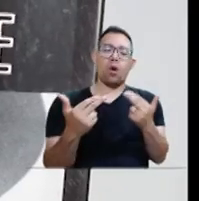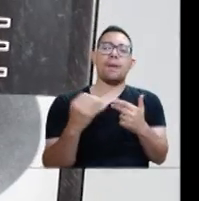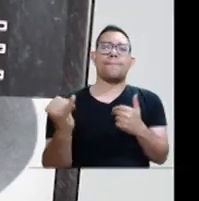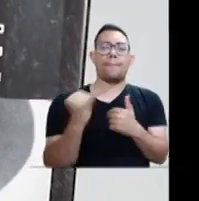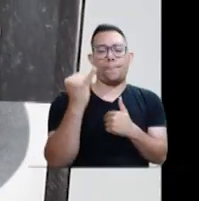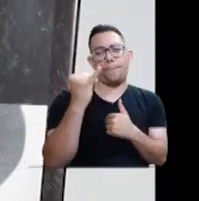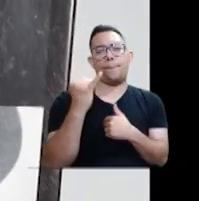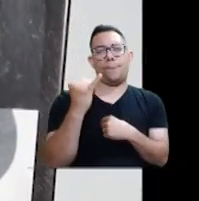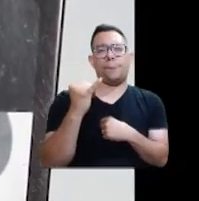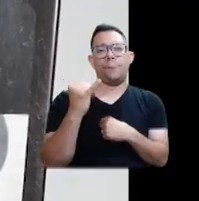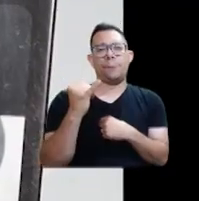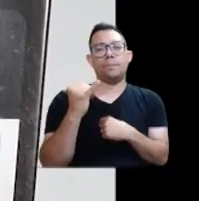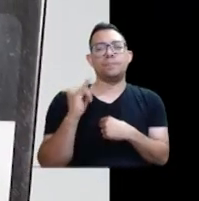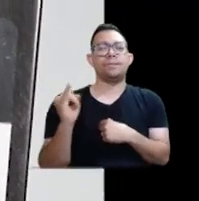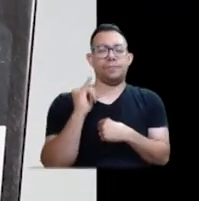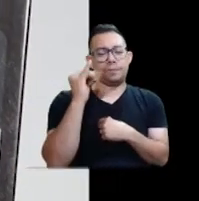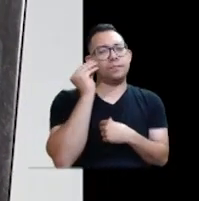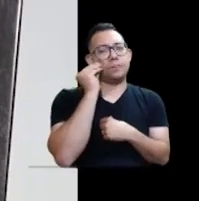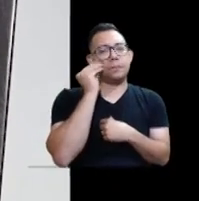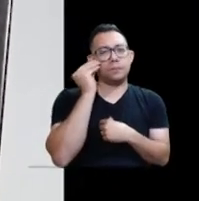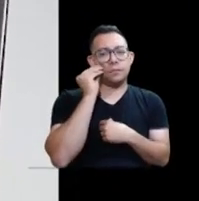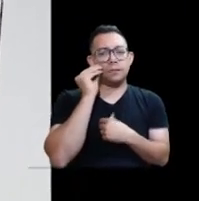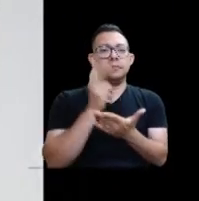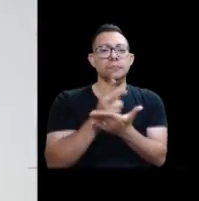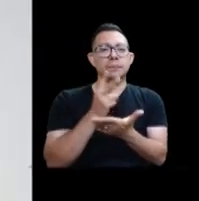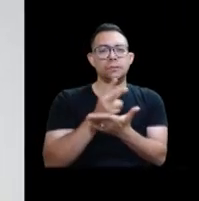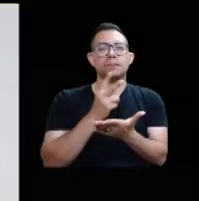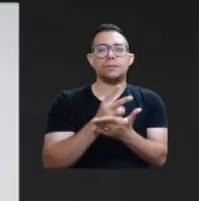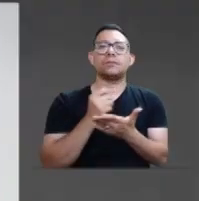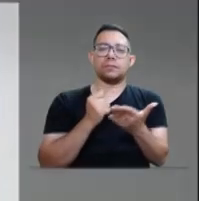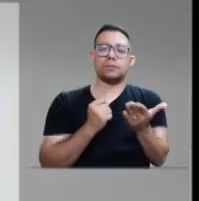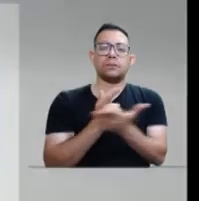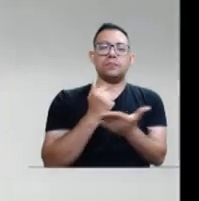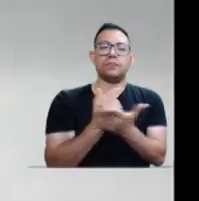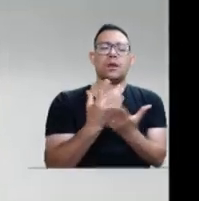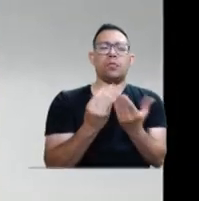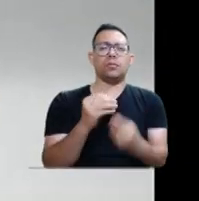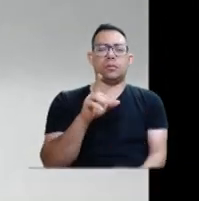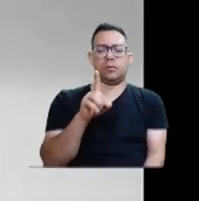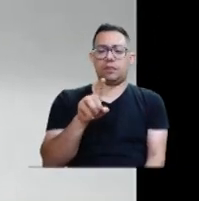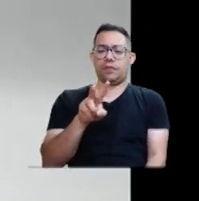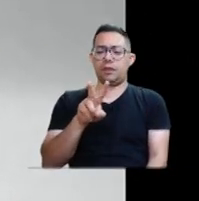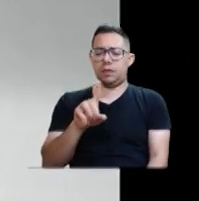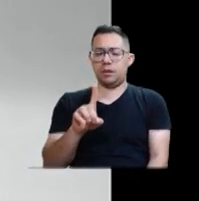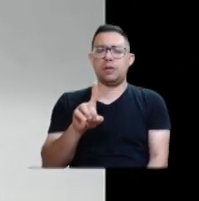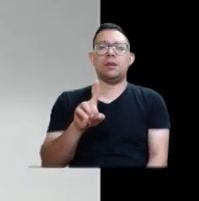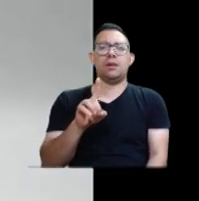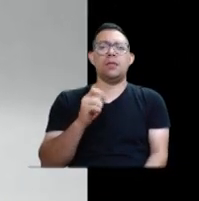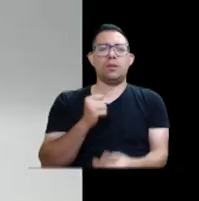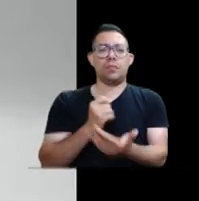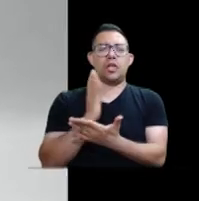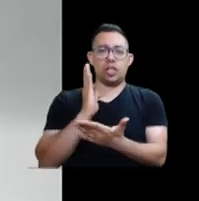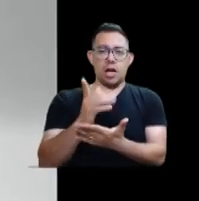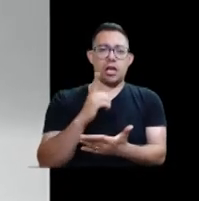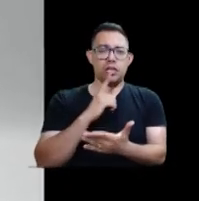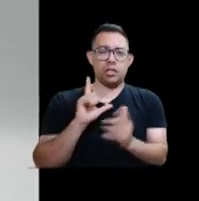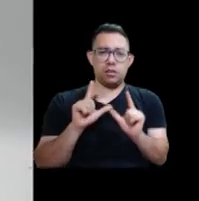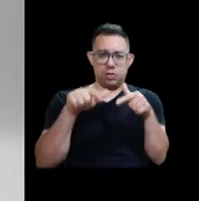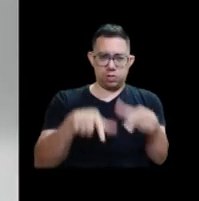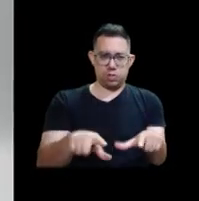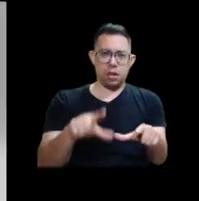achava muito importante você ter o acervo em ordem. Então eu comprei muito DVD que eu já tinha